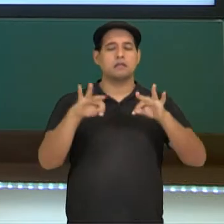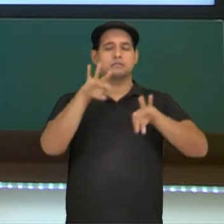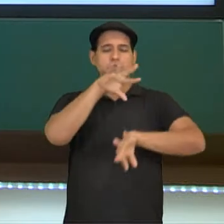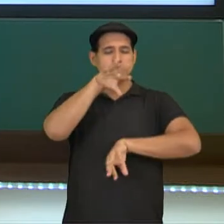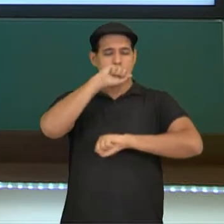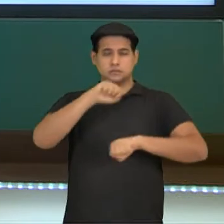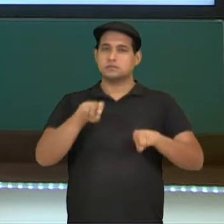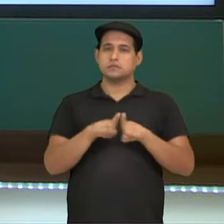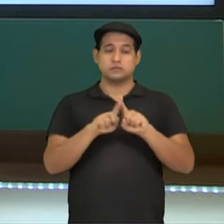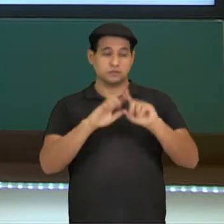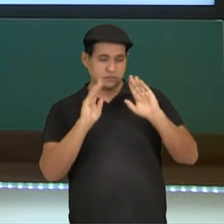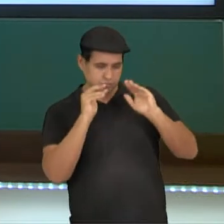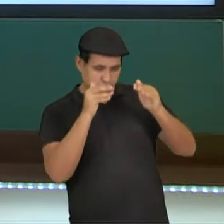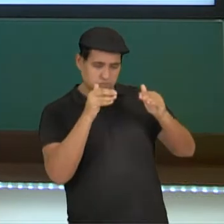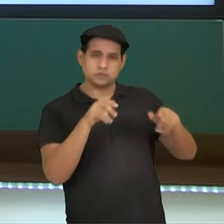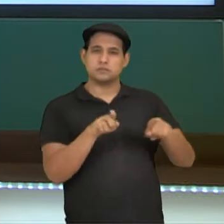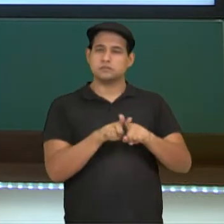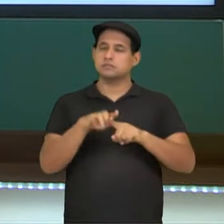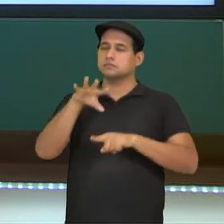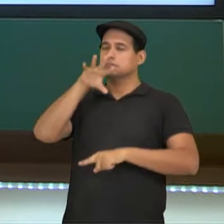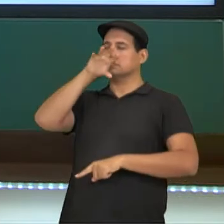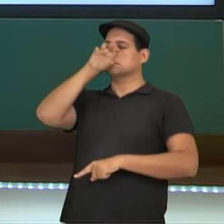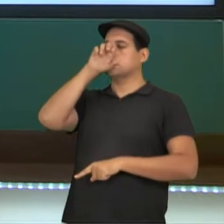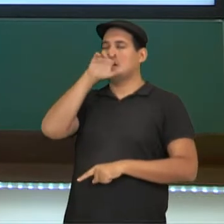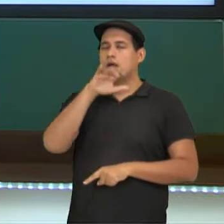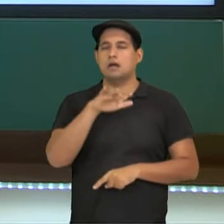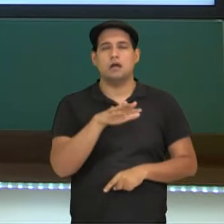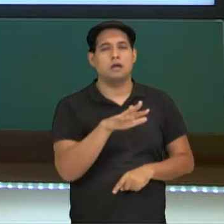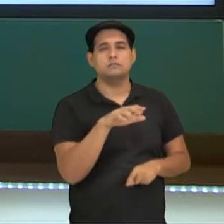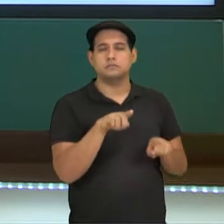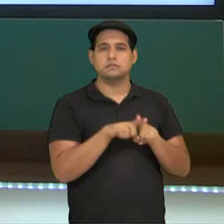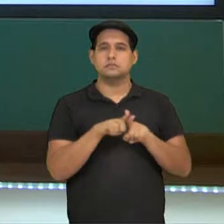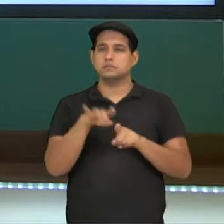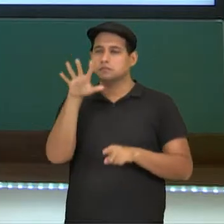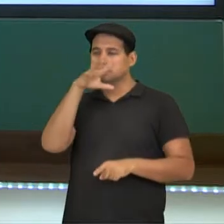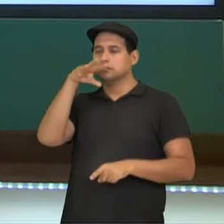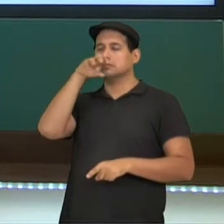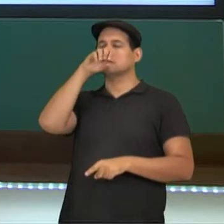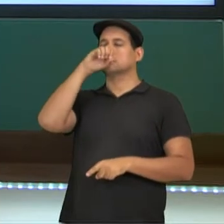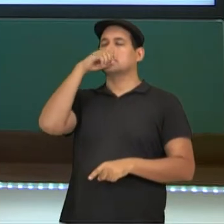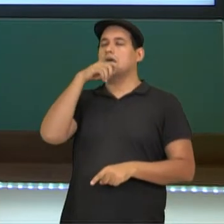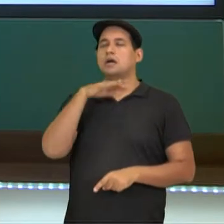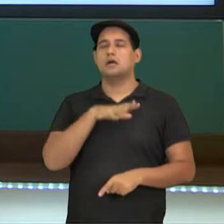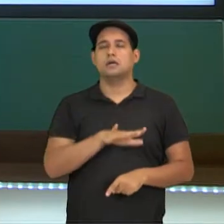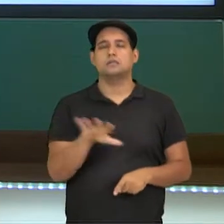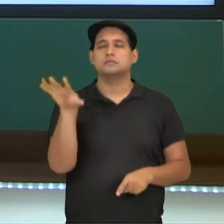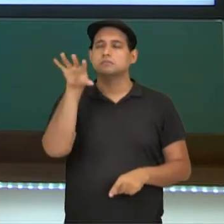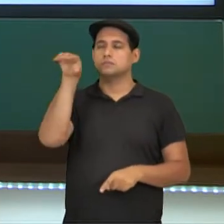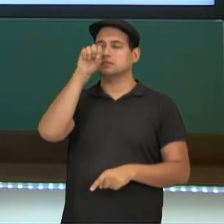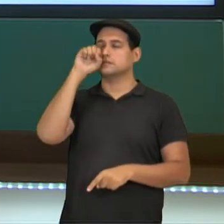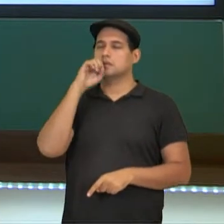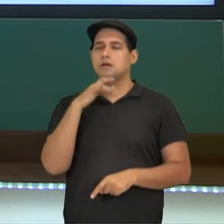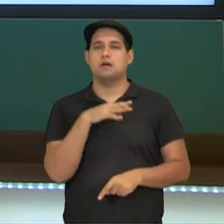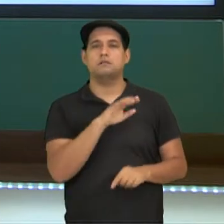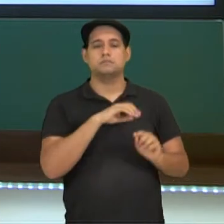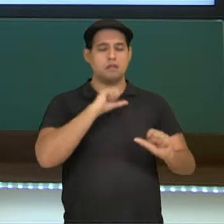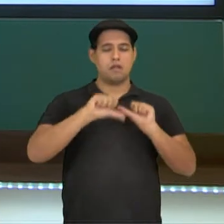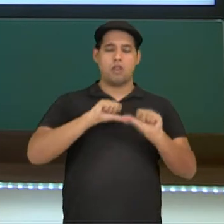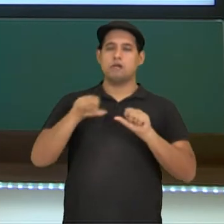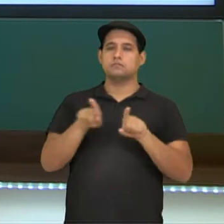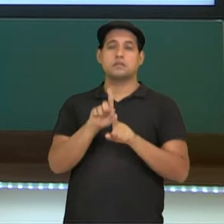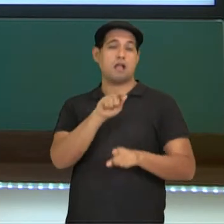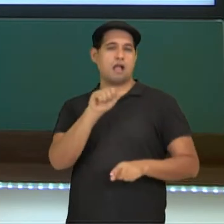respirar, concentrar no inspirar pelo nariz, expirar pela boca, fazer essa troca